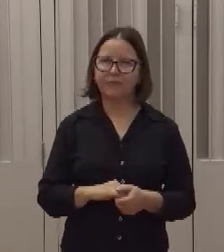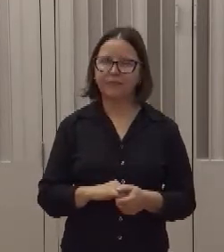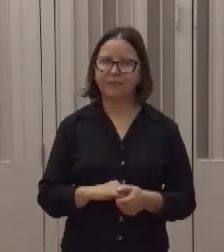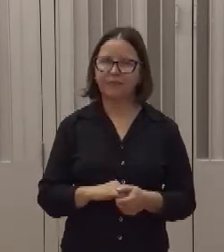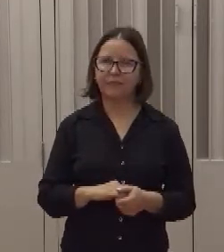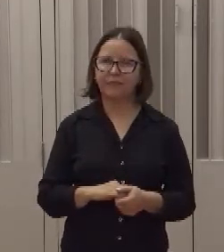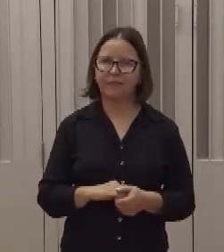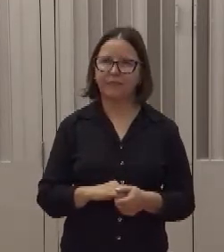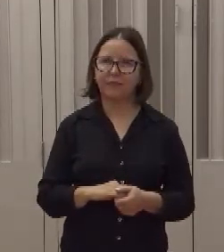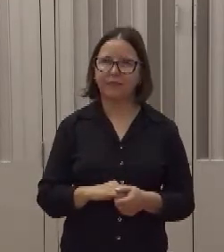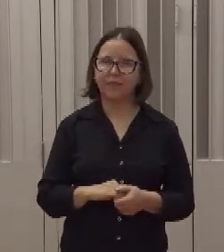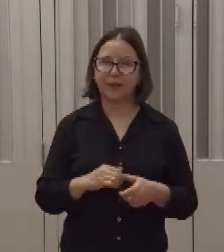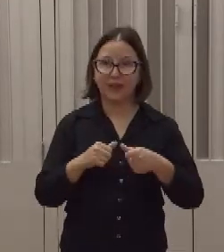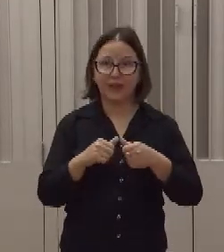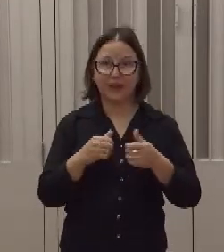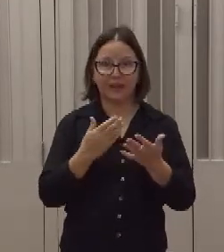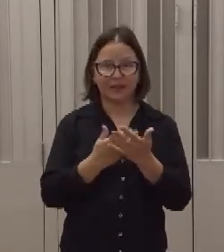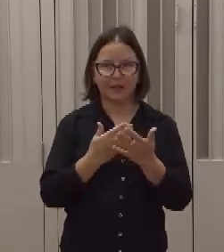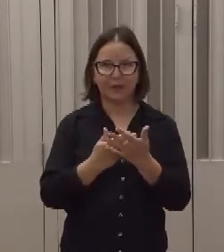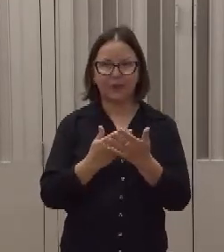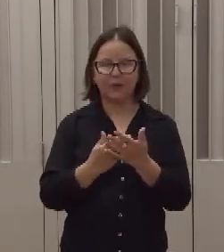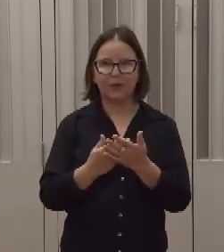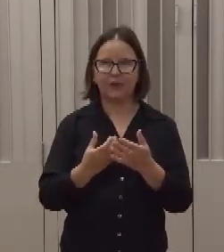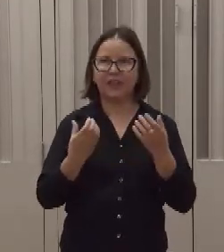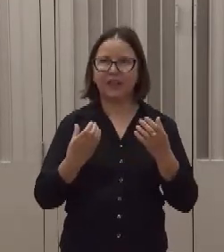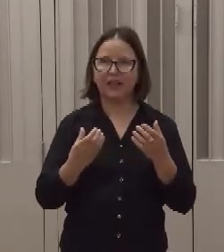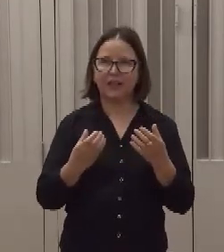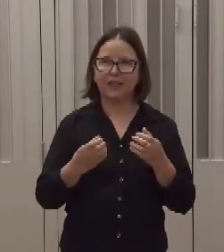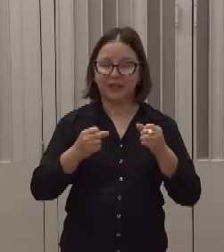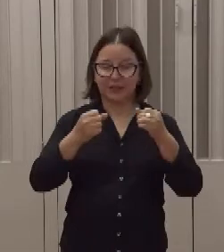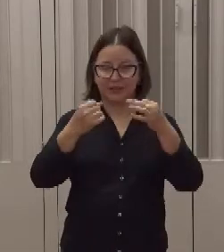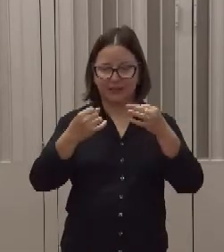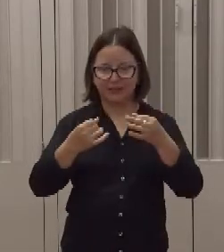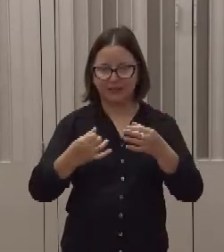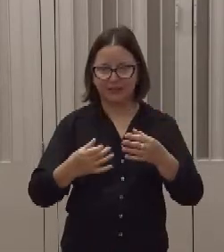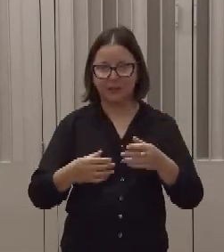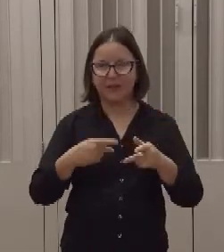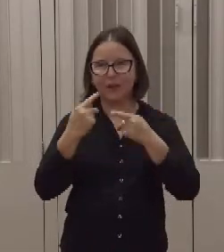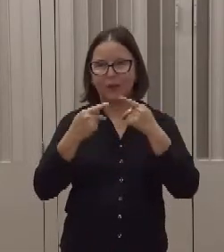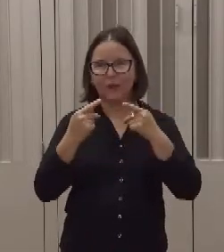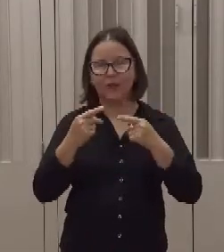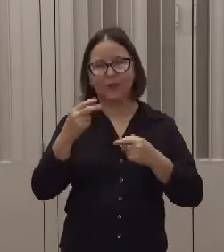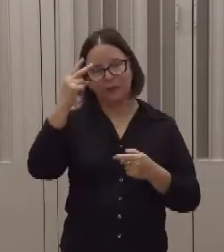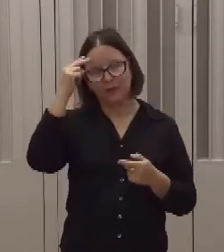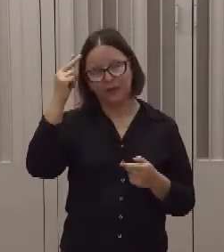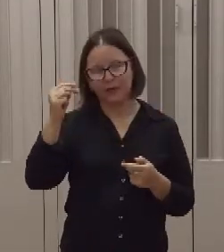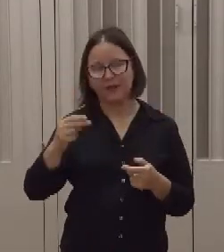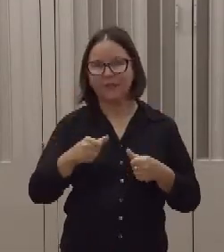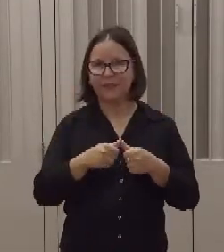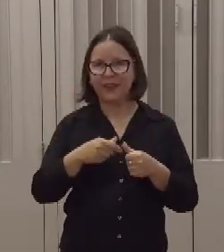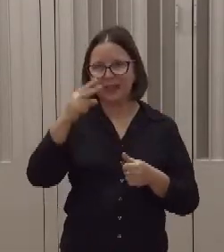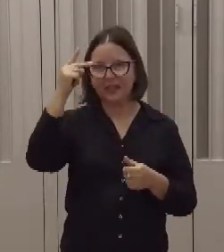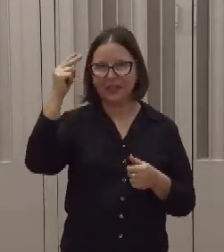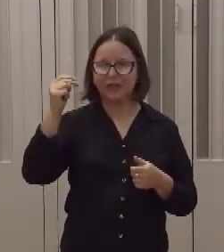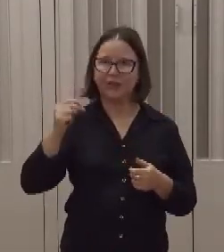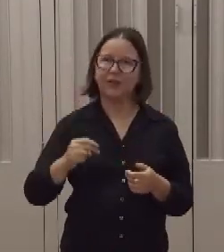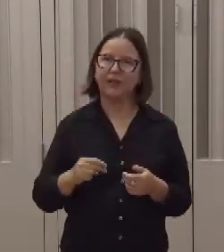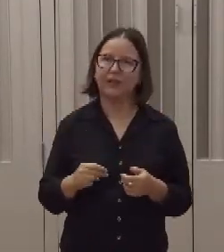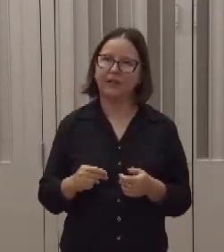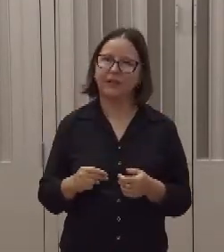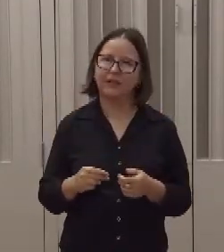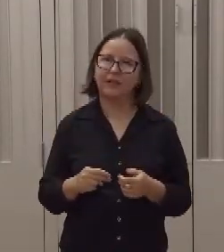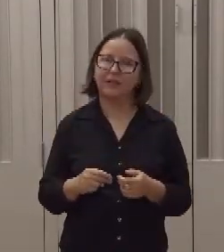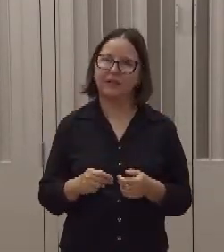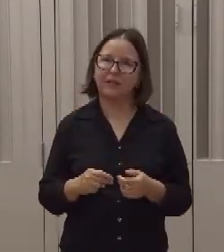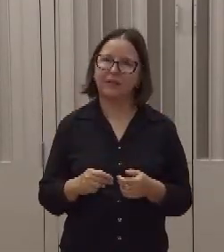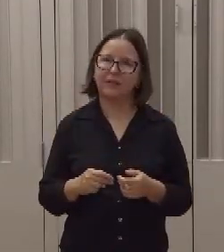Nesse ponto do estudo, meus irmãos, eu gostaria de compartilhar com vocês uma história. Essa história é a história do primeiro